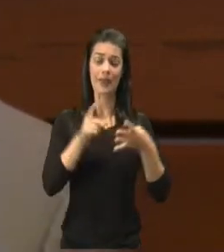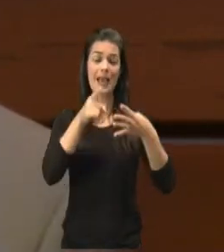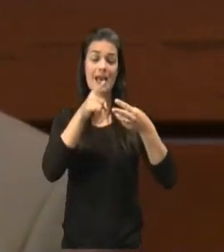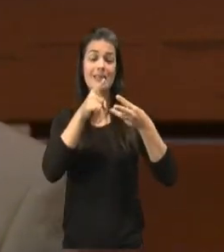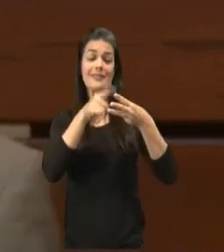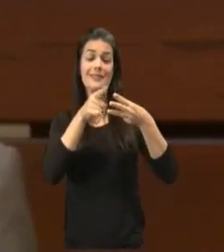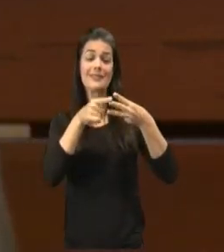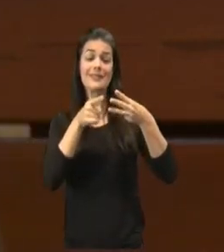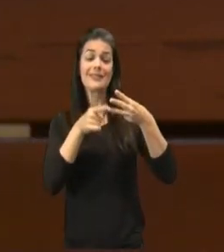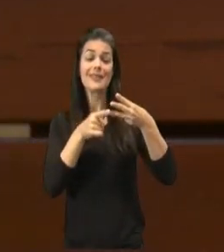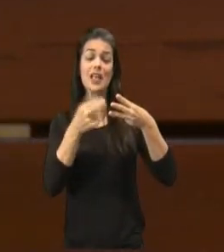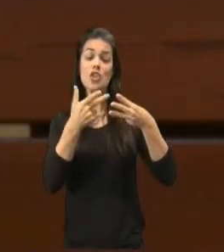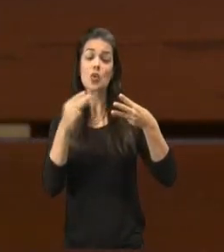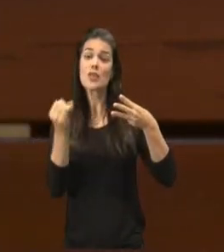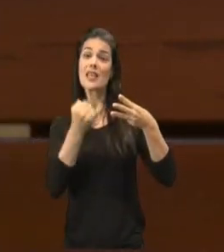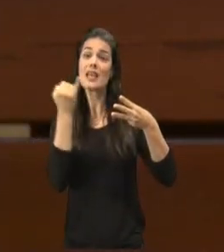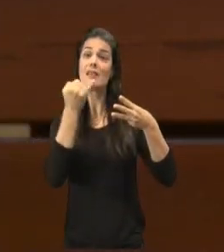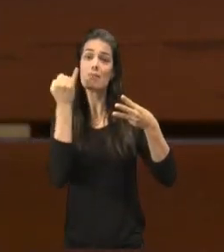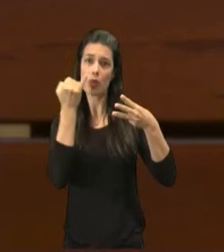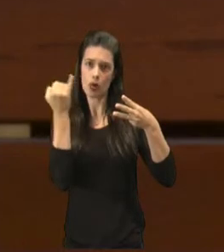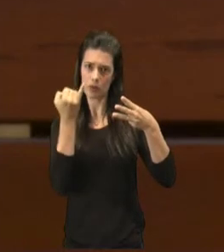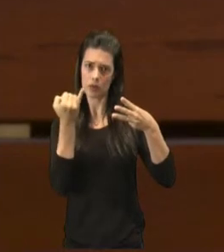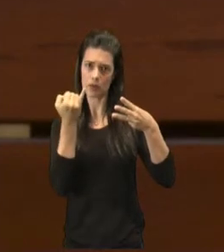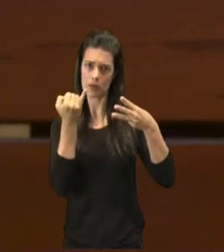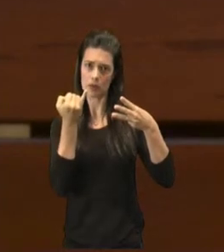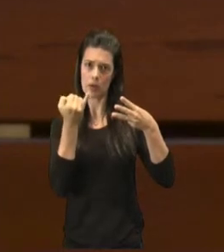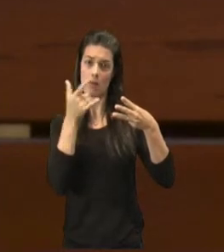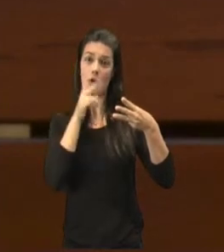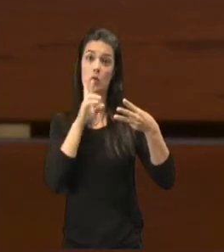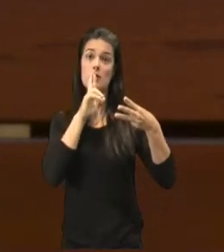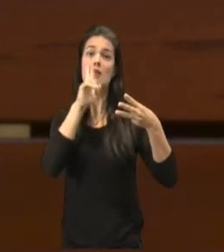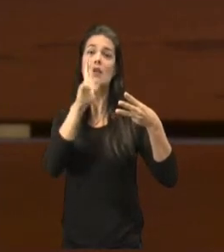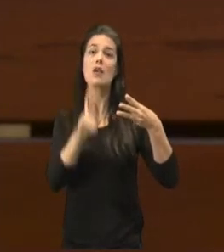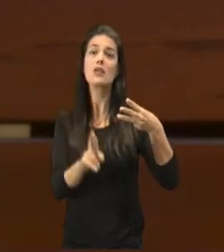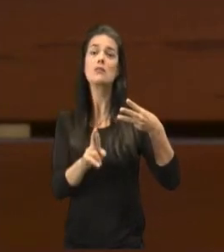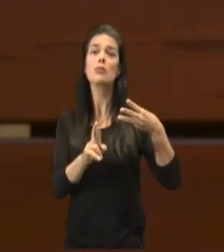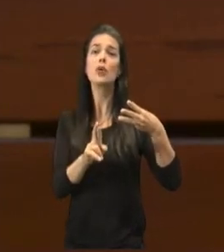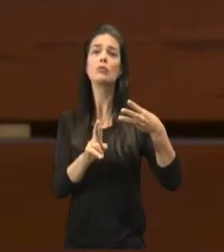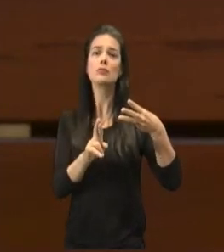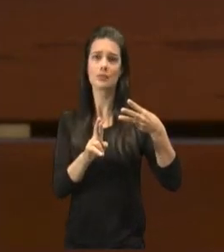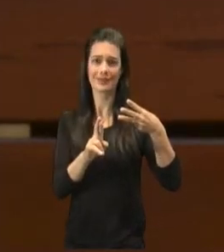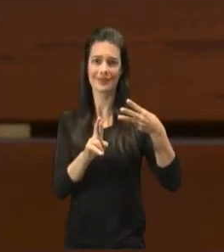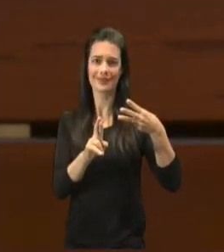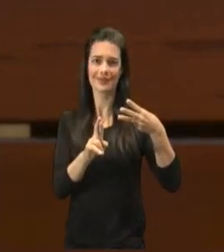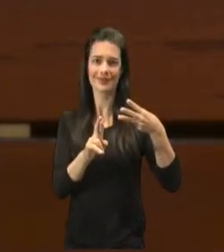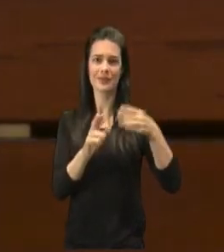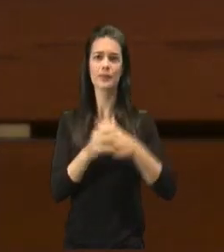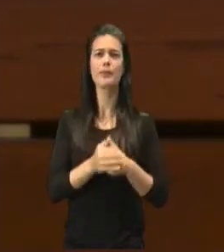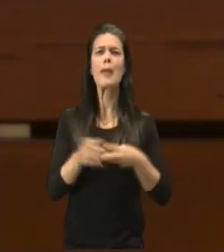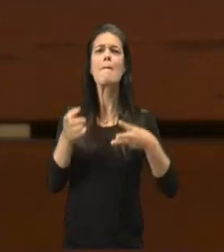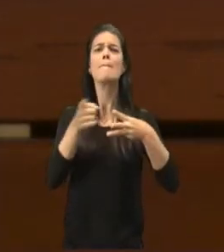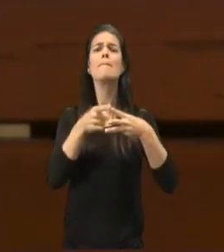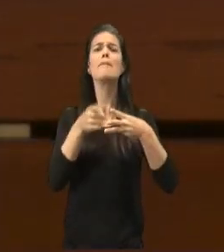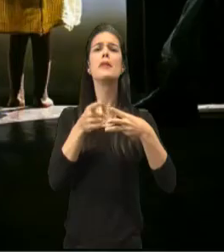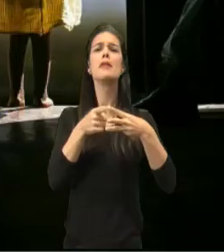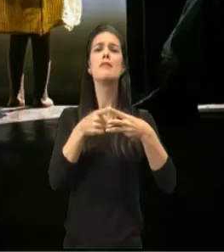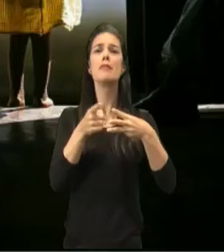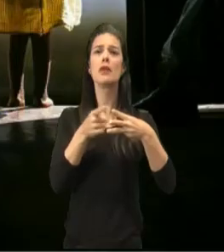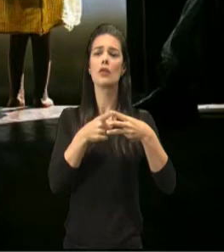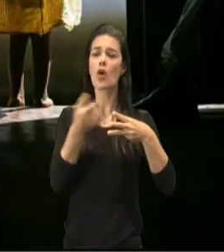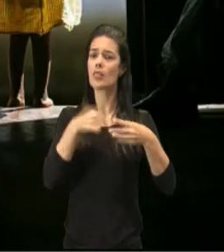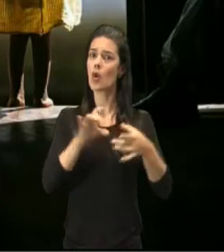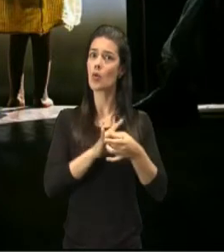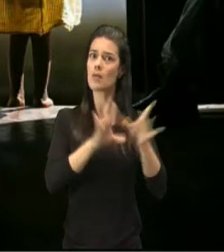desta pergunta: o que você pode fazer pelo teu filho? Em primeiro lugar, não permita o mal em tua casa.